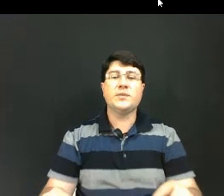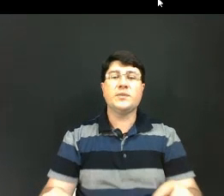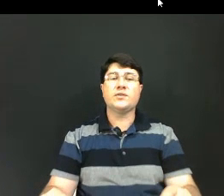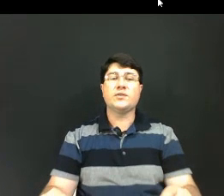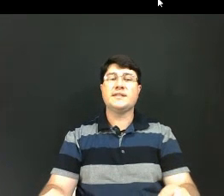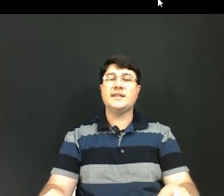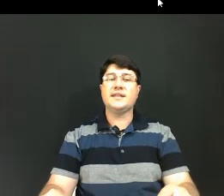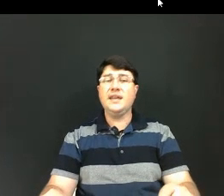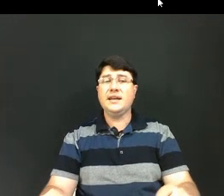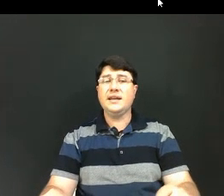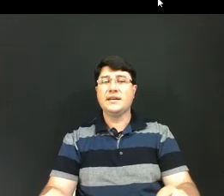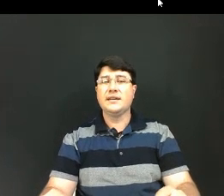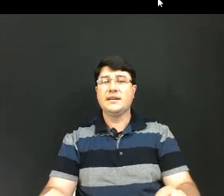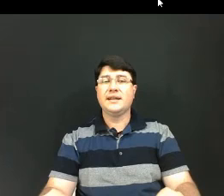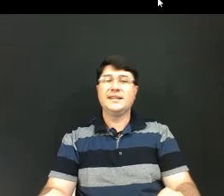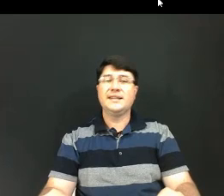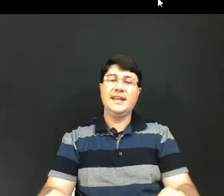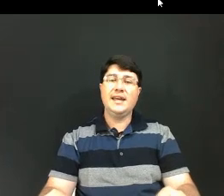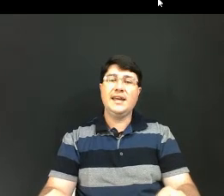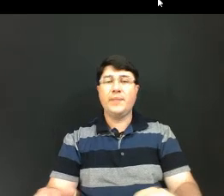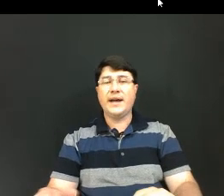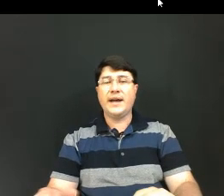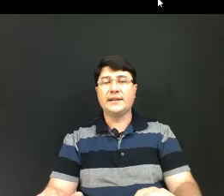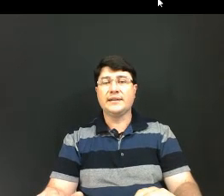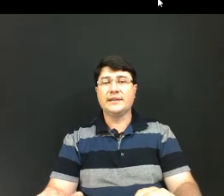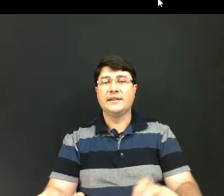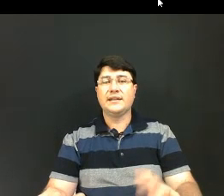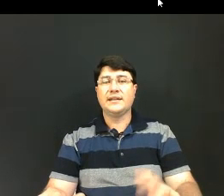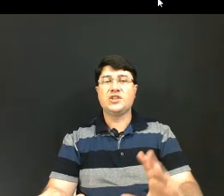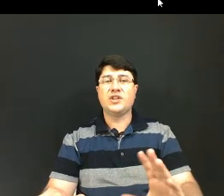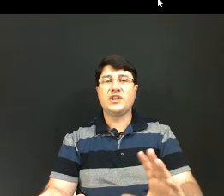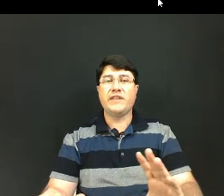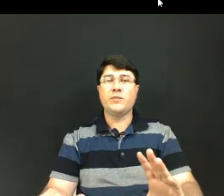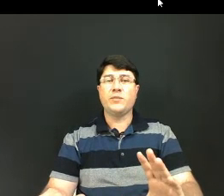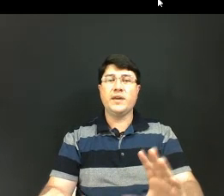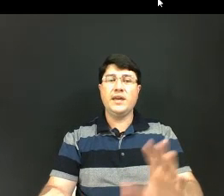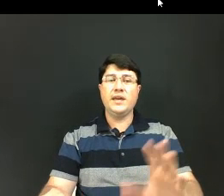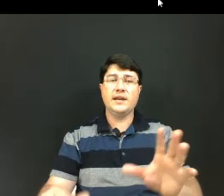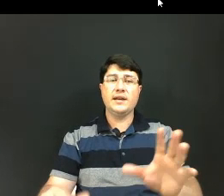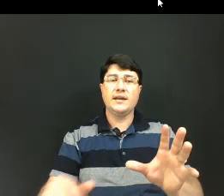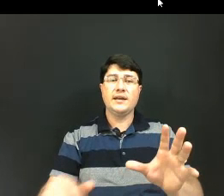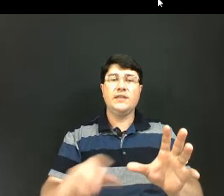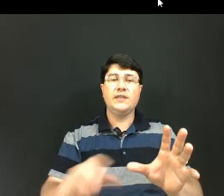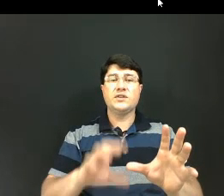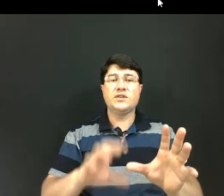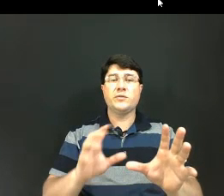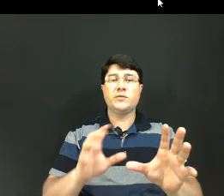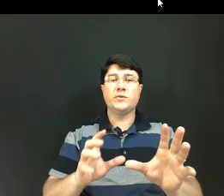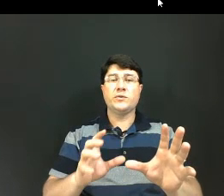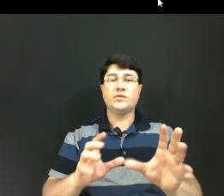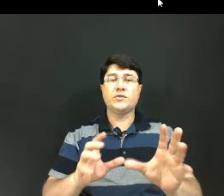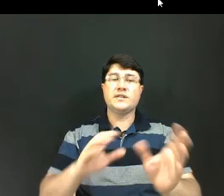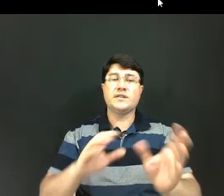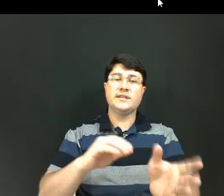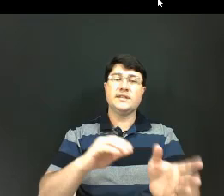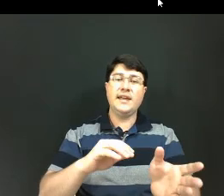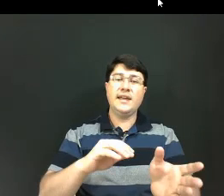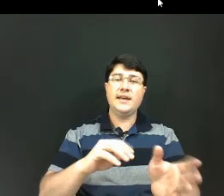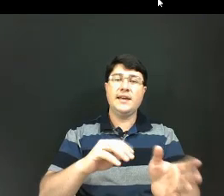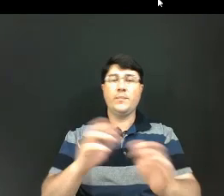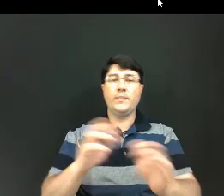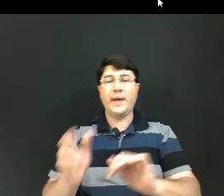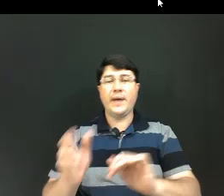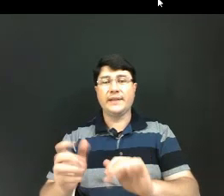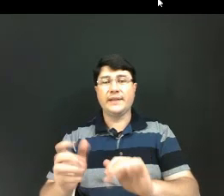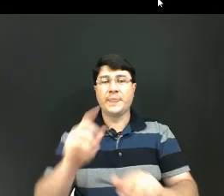são as expressões ir, de, para. A gente tem o verbo ir e usa as preposições